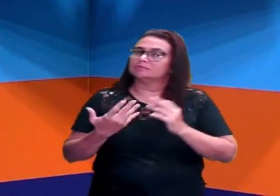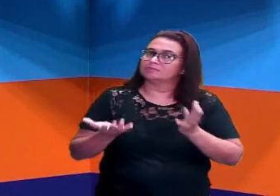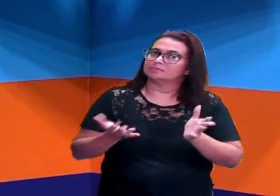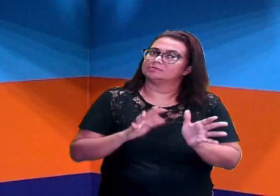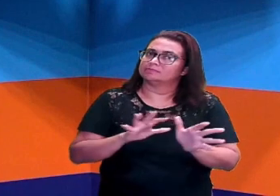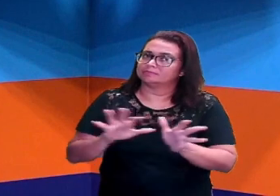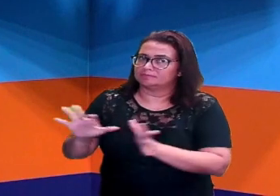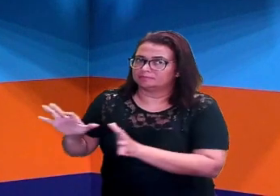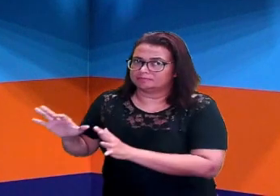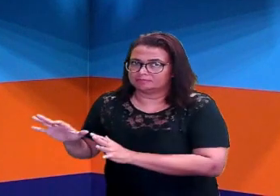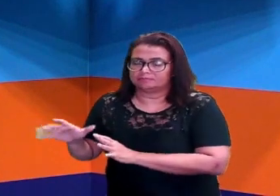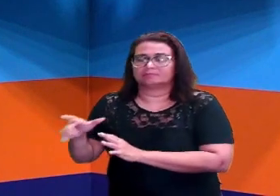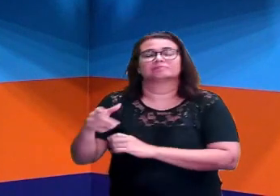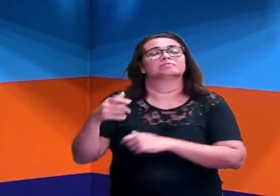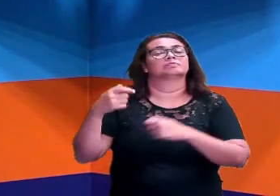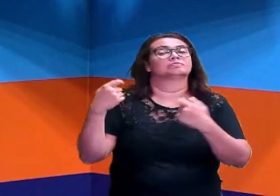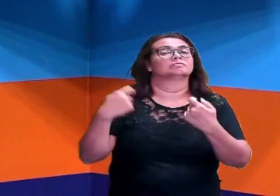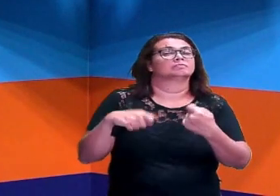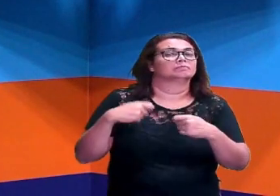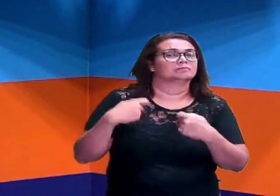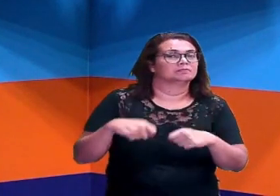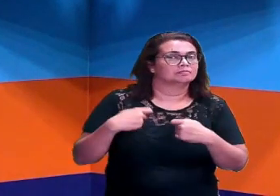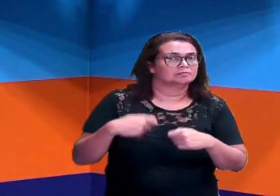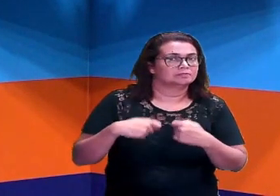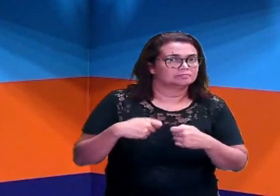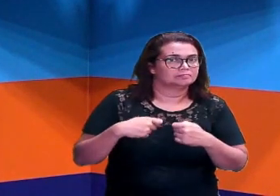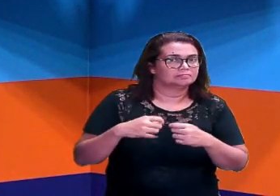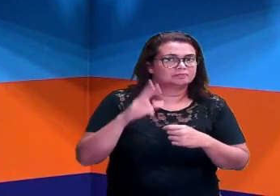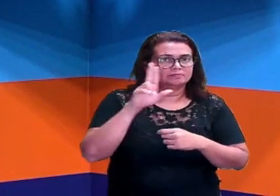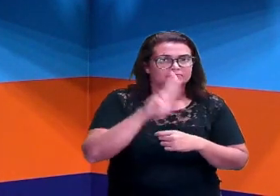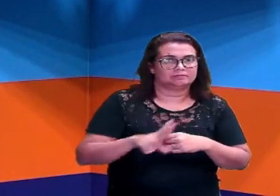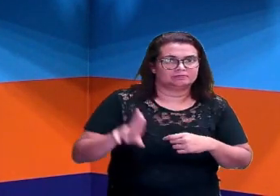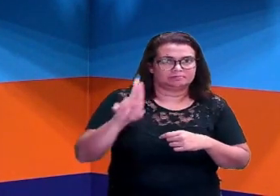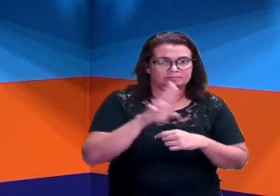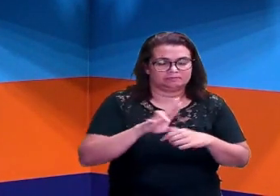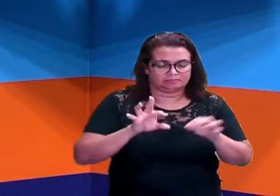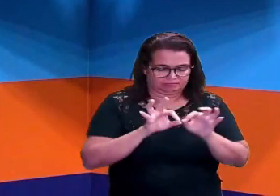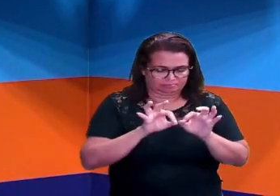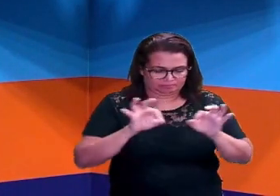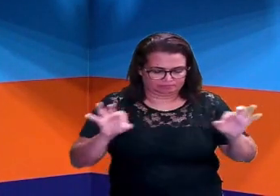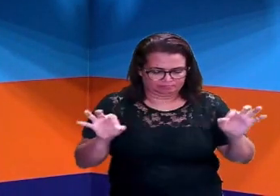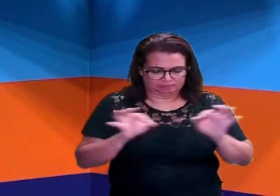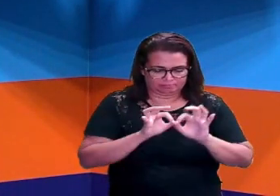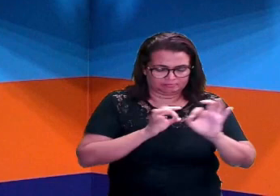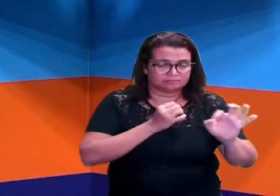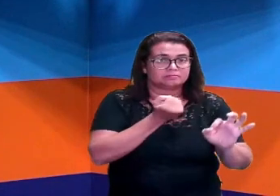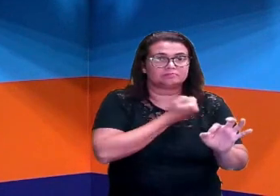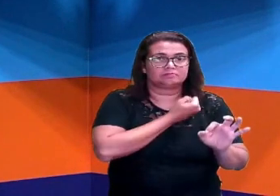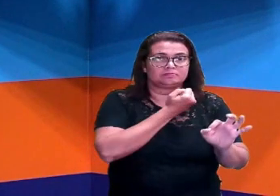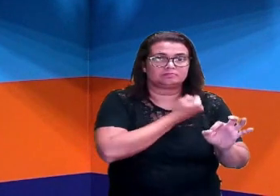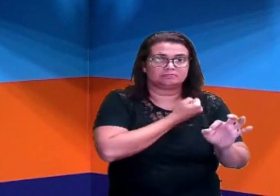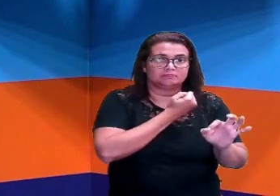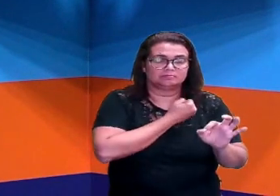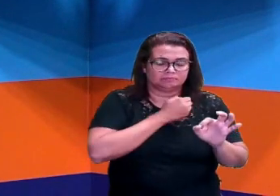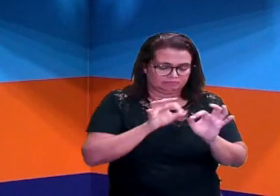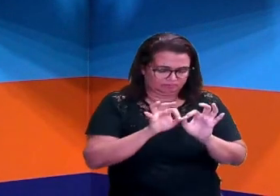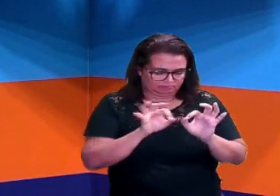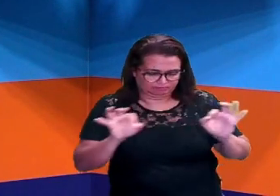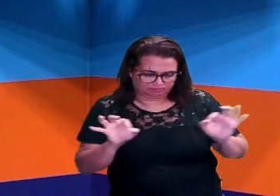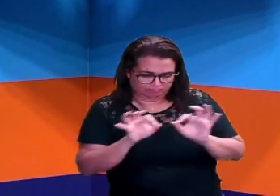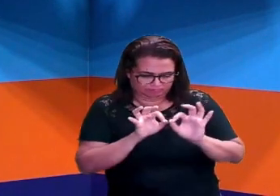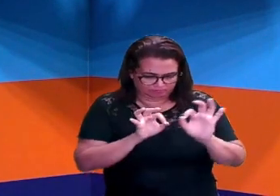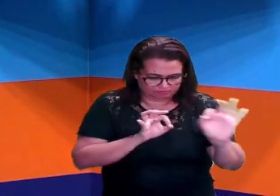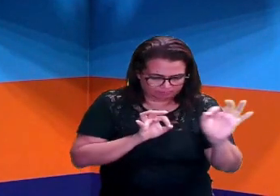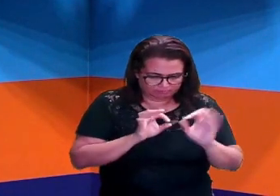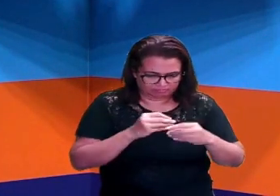preciso fazer, né, utilizando medidas. Eu controlo um experimento, eu relaciono, eu comparo essas medidas